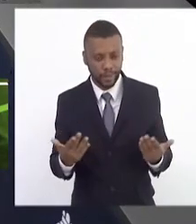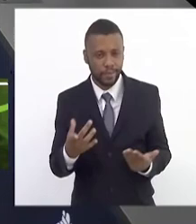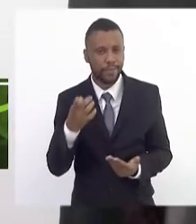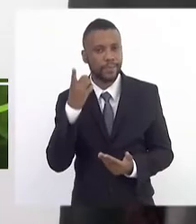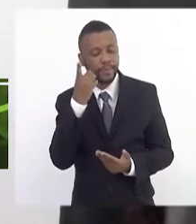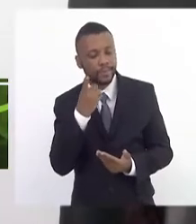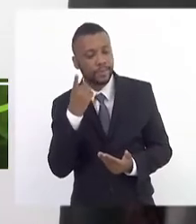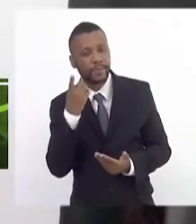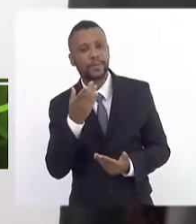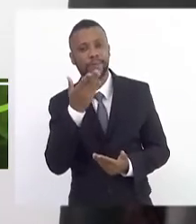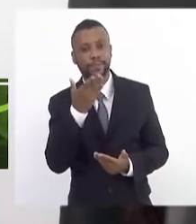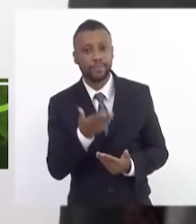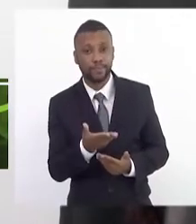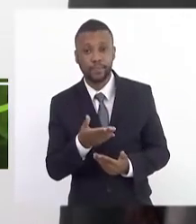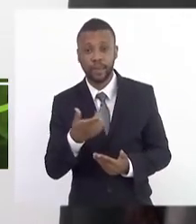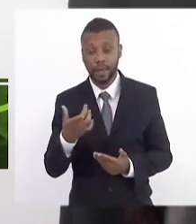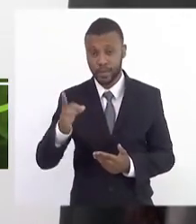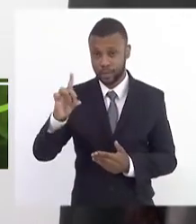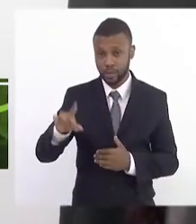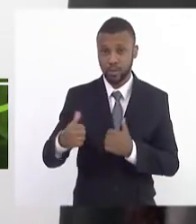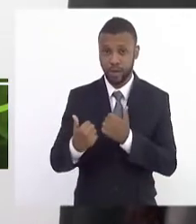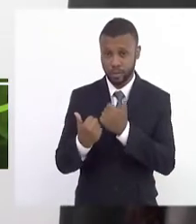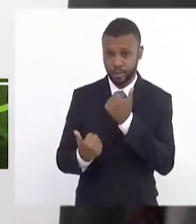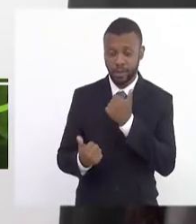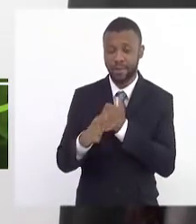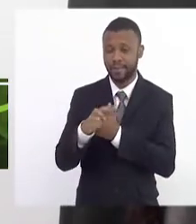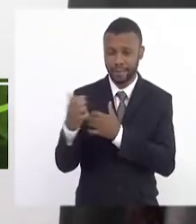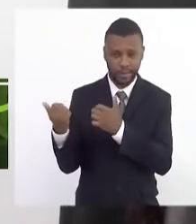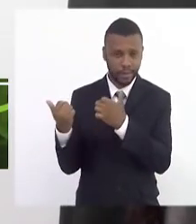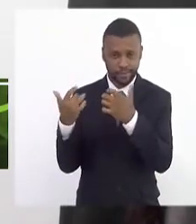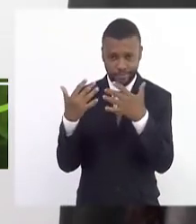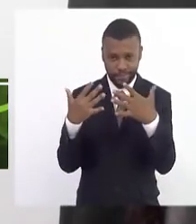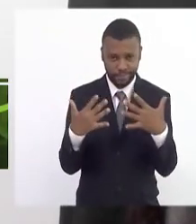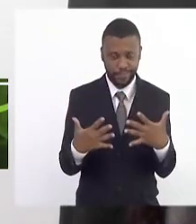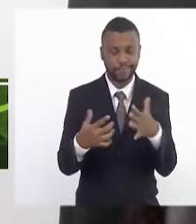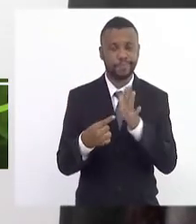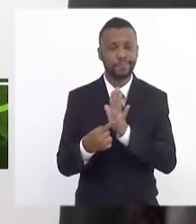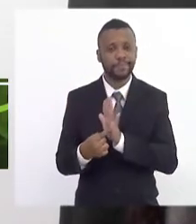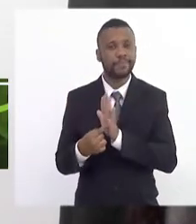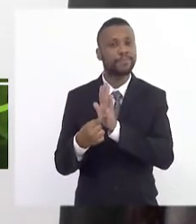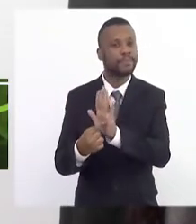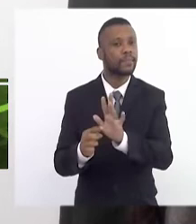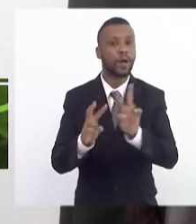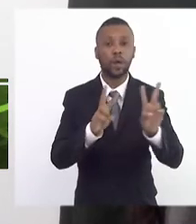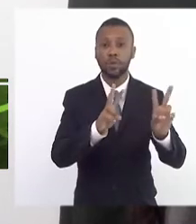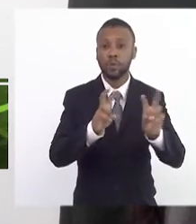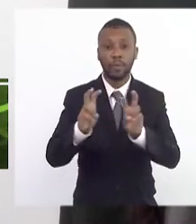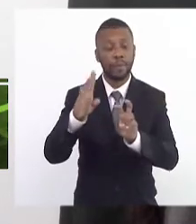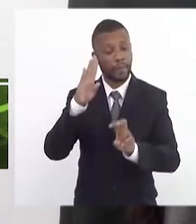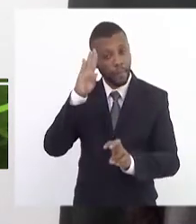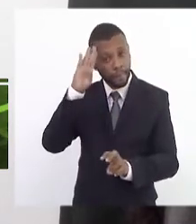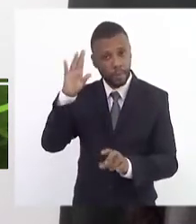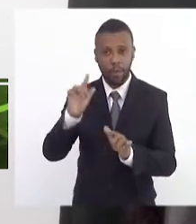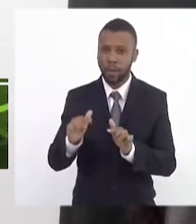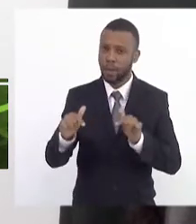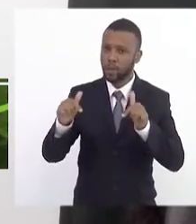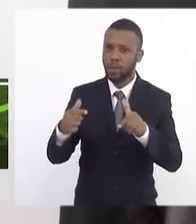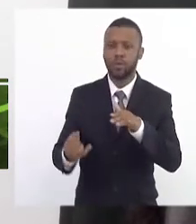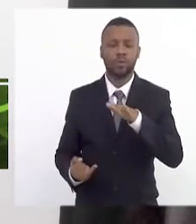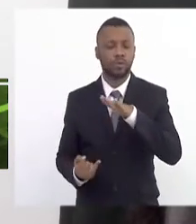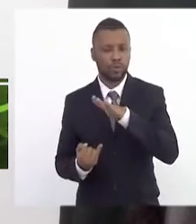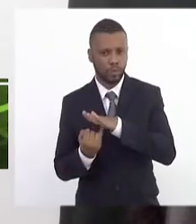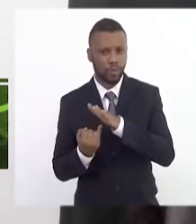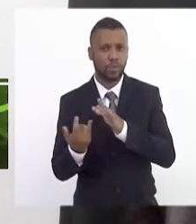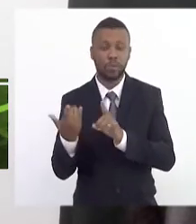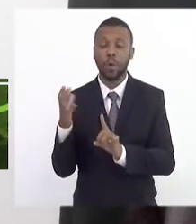nossa diretora adjunta da DIRAM vai estar fazendo uma exposição acerca das principais intervenções do INEA no âmbito do